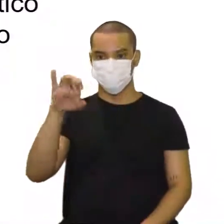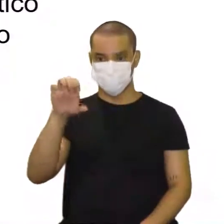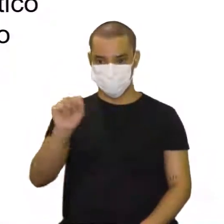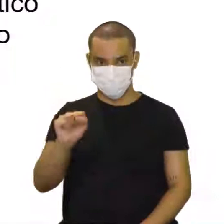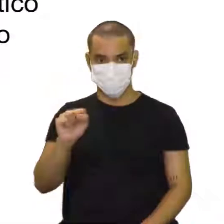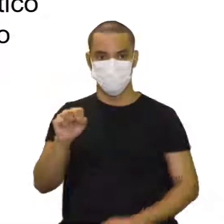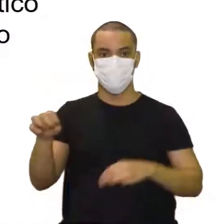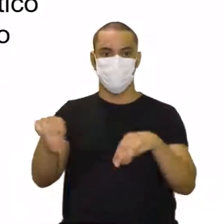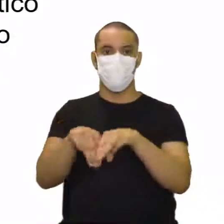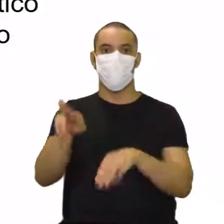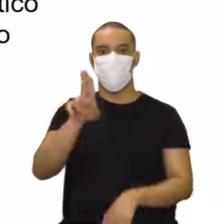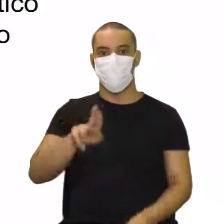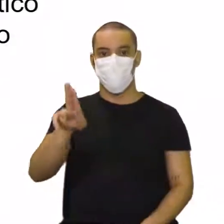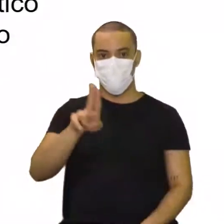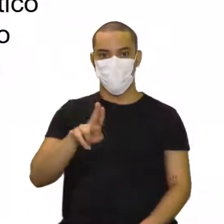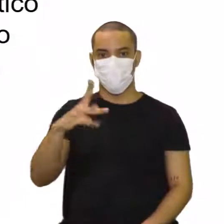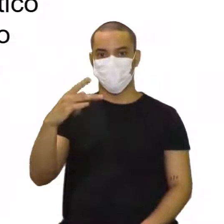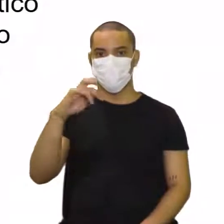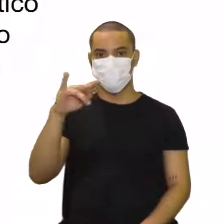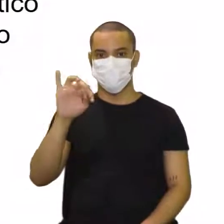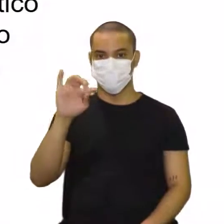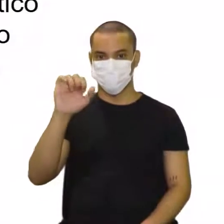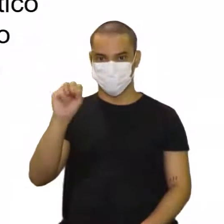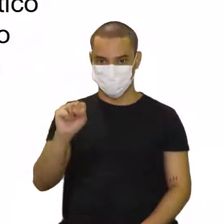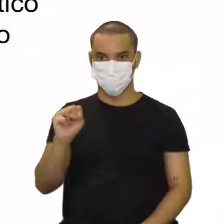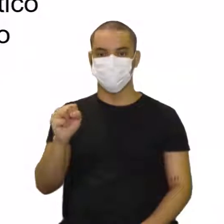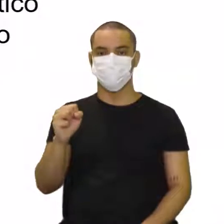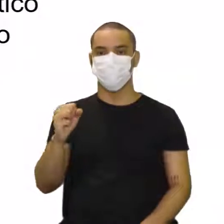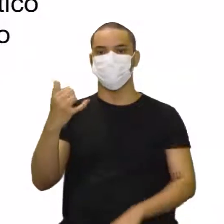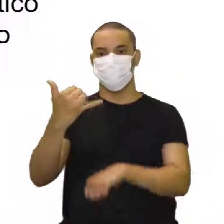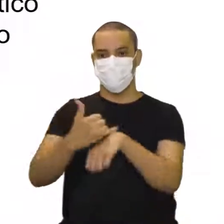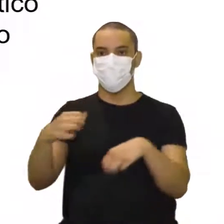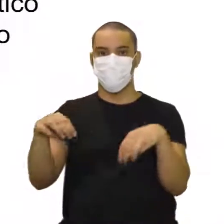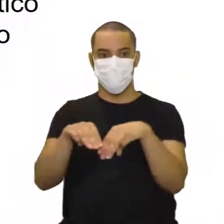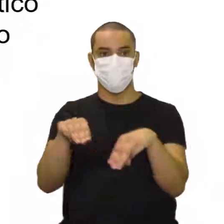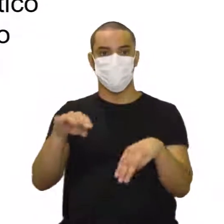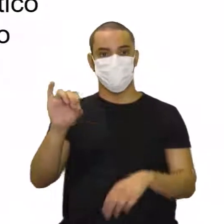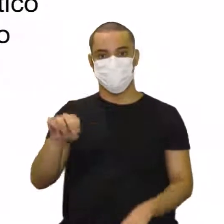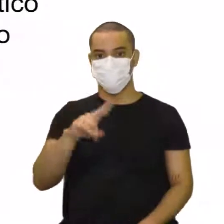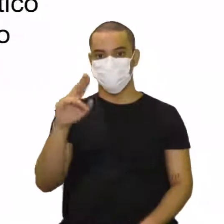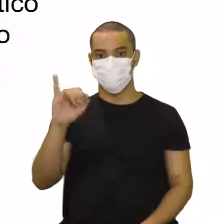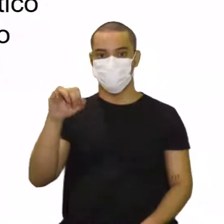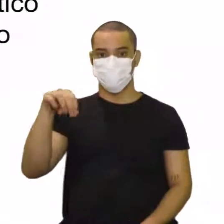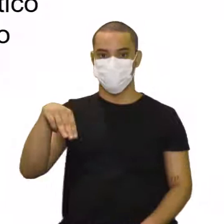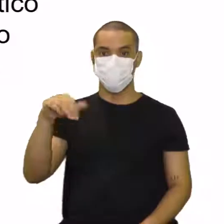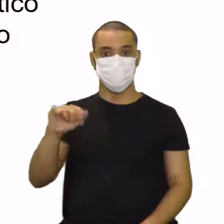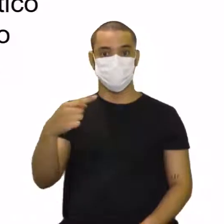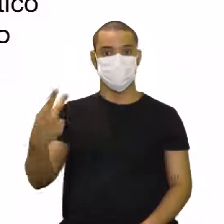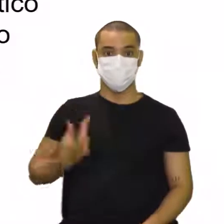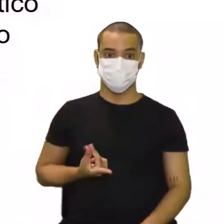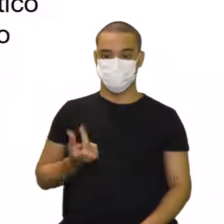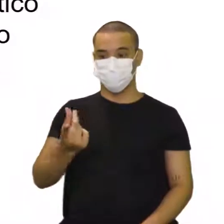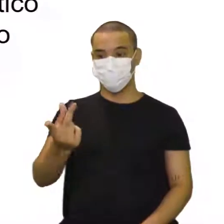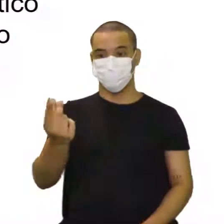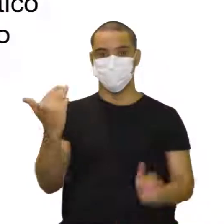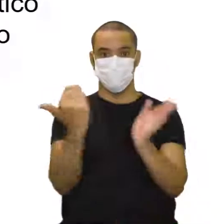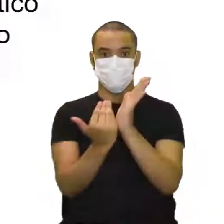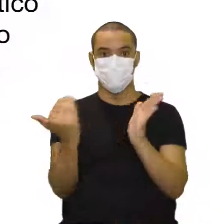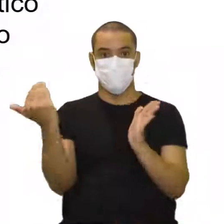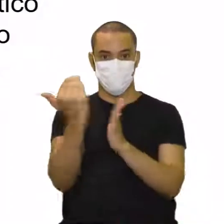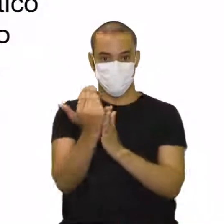magnéticos usam projetos ferromagnéticos, ou mesmo projetos de ímãs permanentes, a maioria